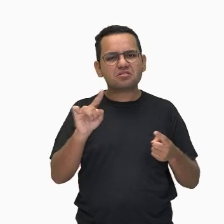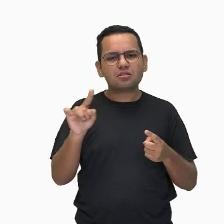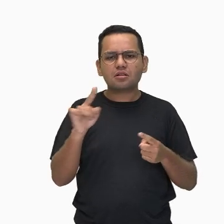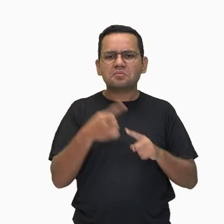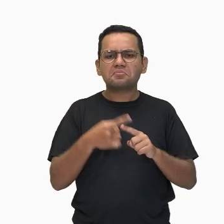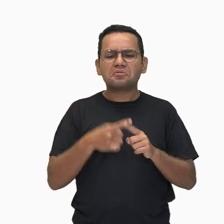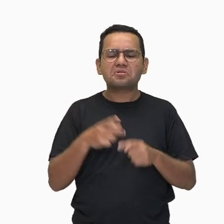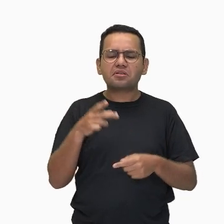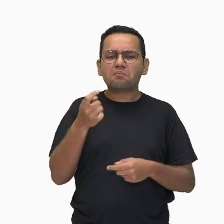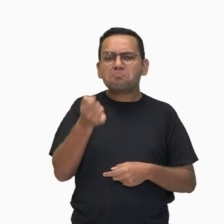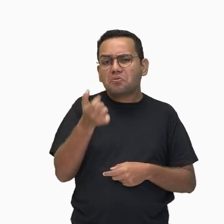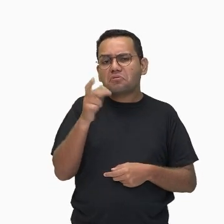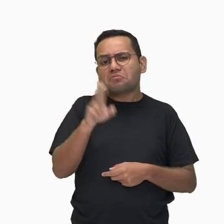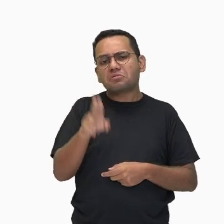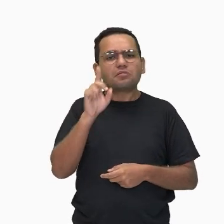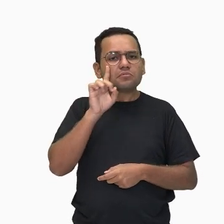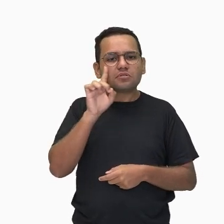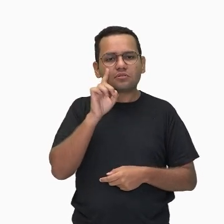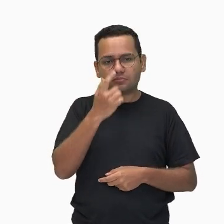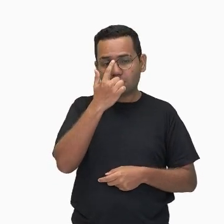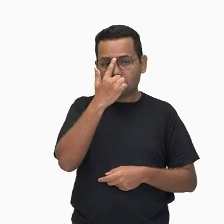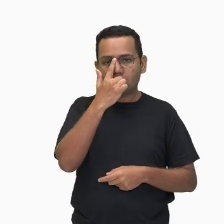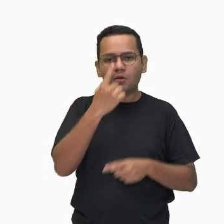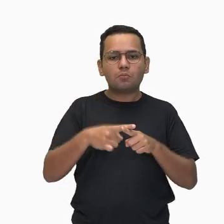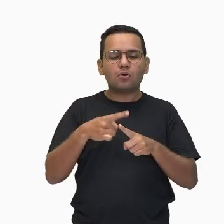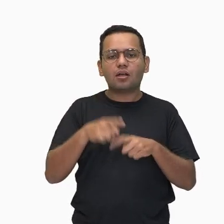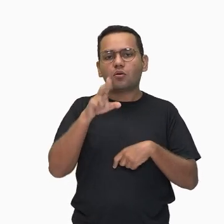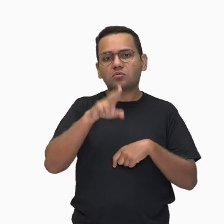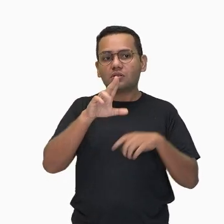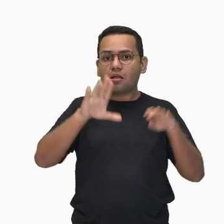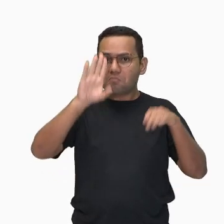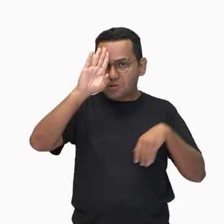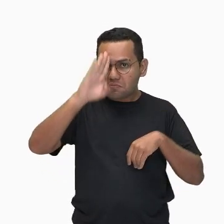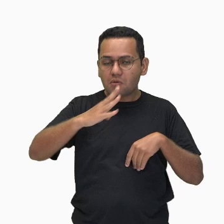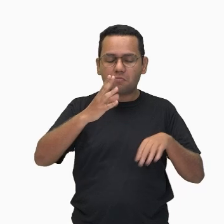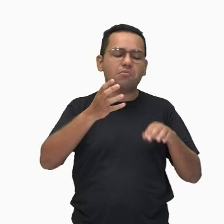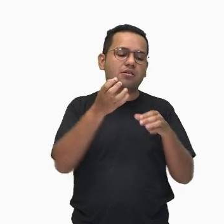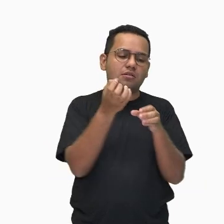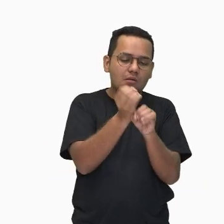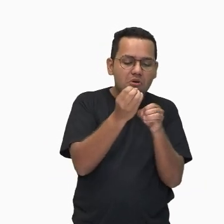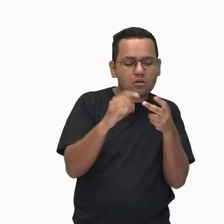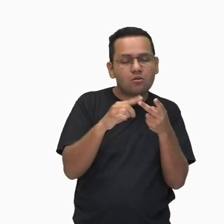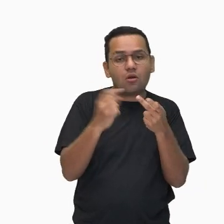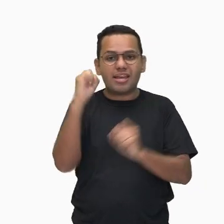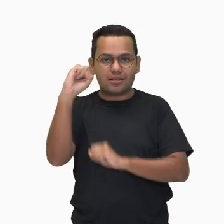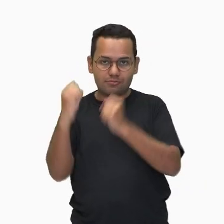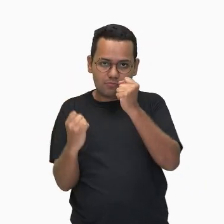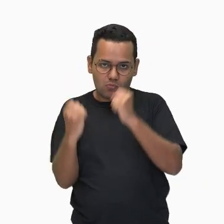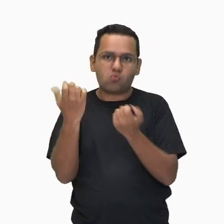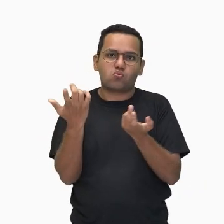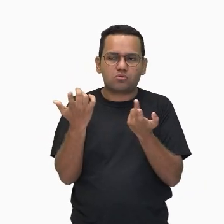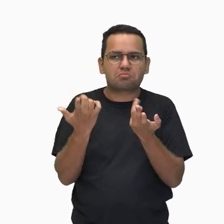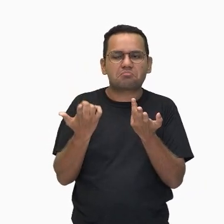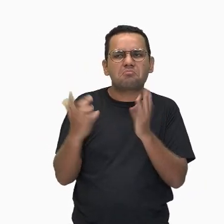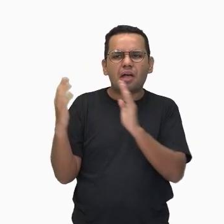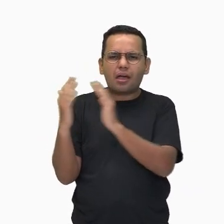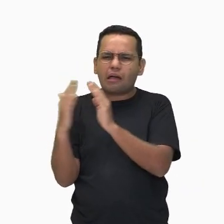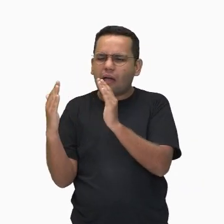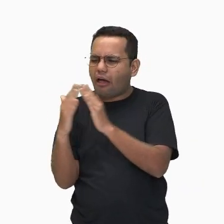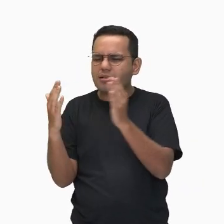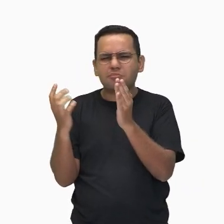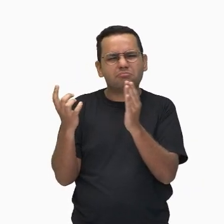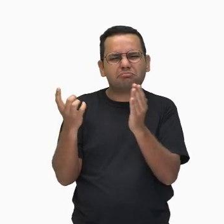dia a dia. Ele é aplicado mais em laboratórios, né, na indústria, tá bom? No nosso lar ele não é tão